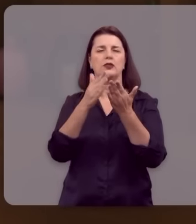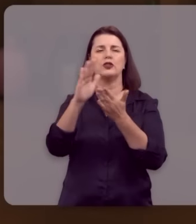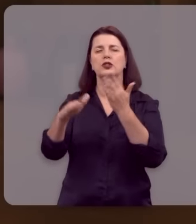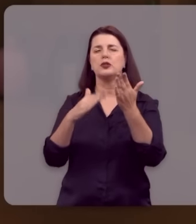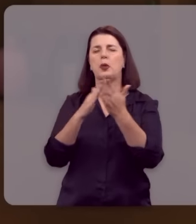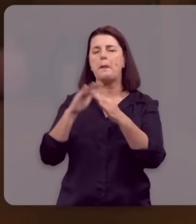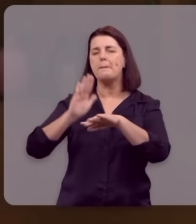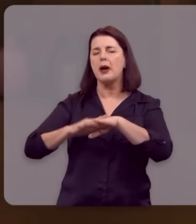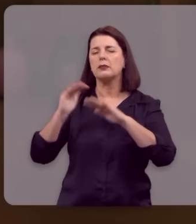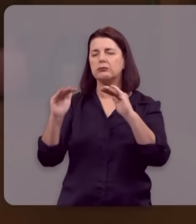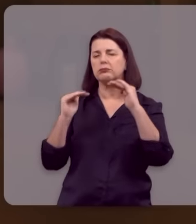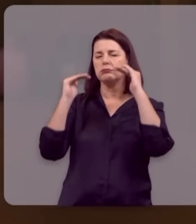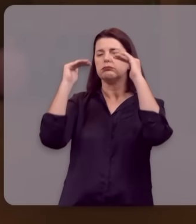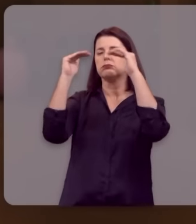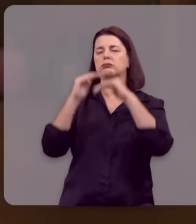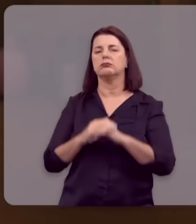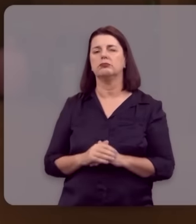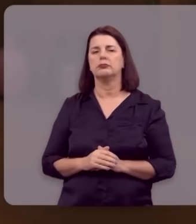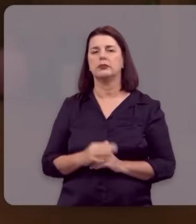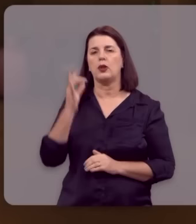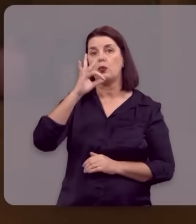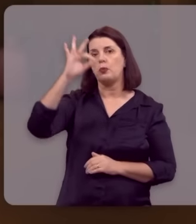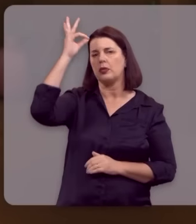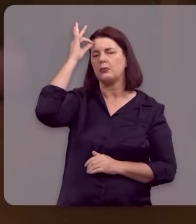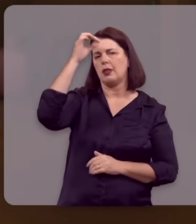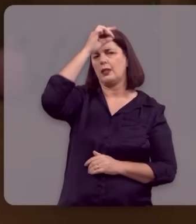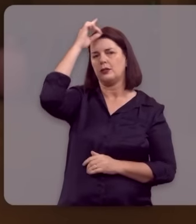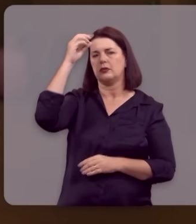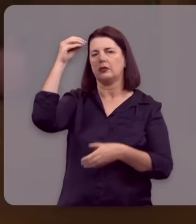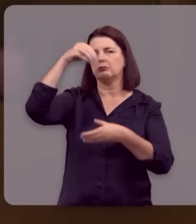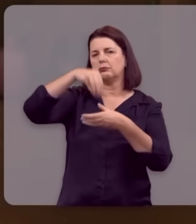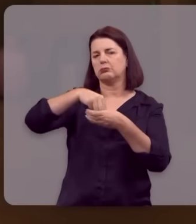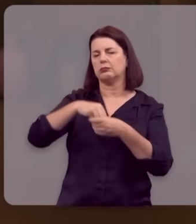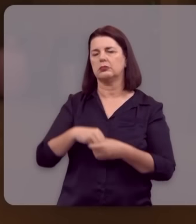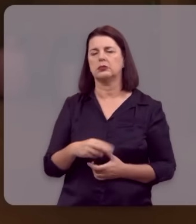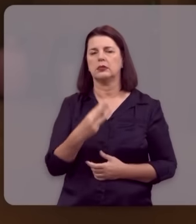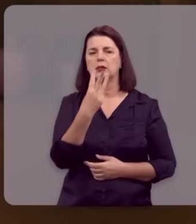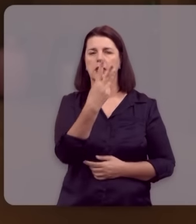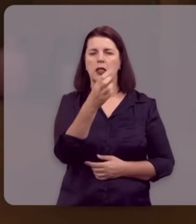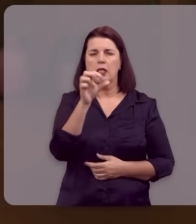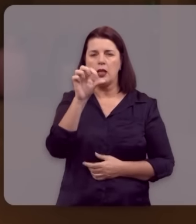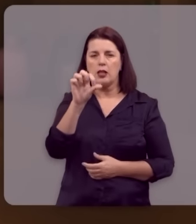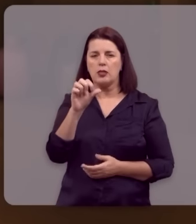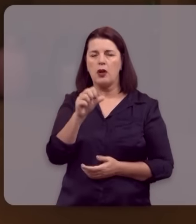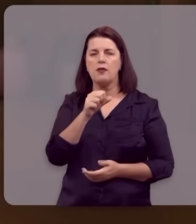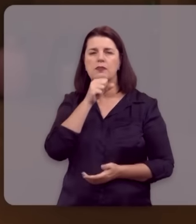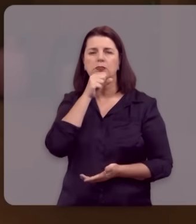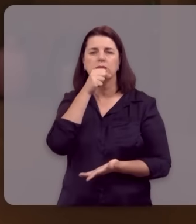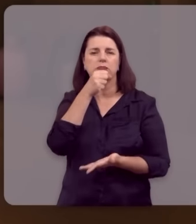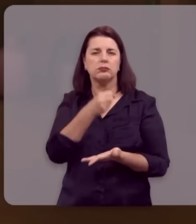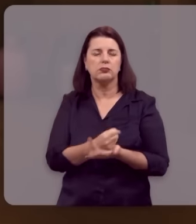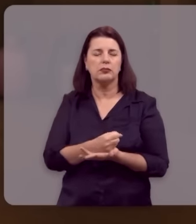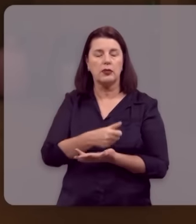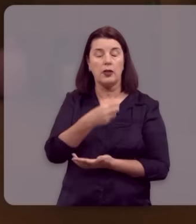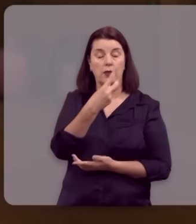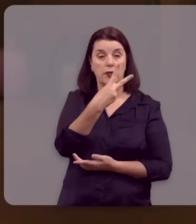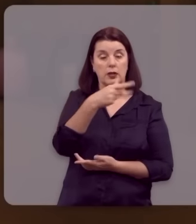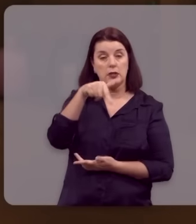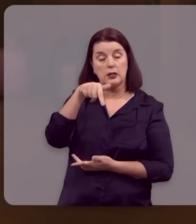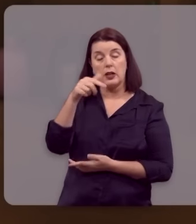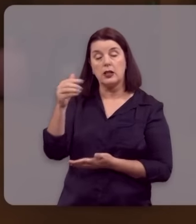livros. É a biblioteca do Espírito Santo. São 39 livros do Antigo Testamento, 27